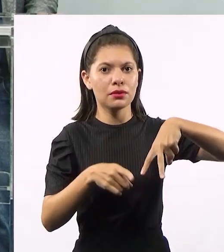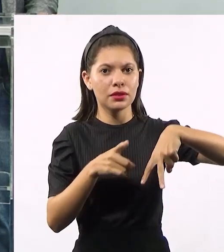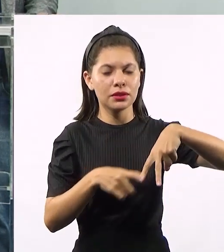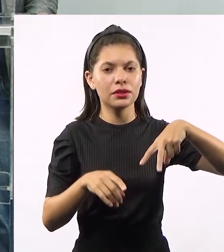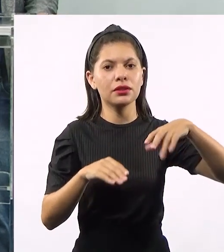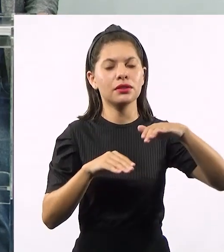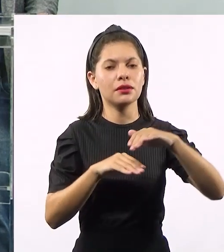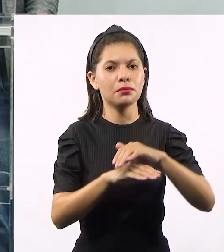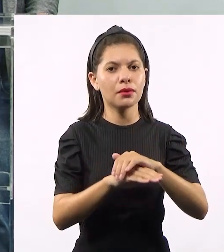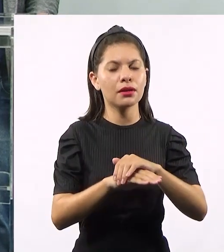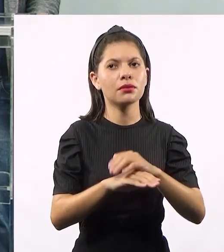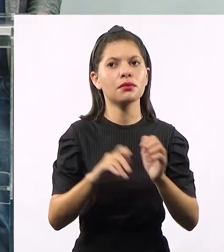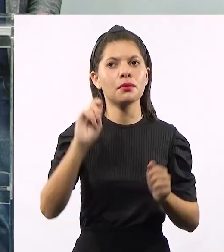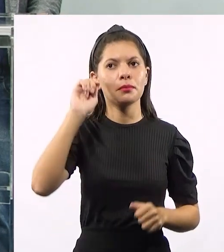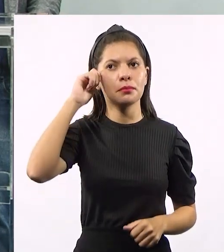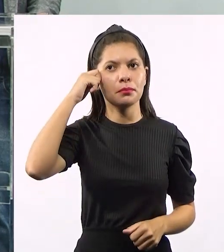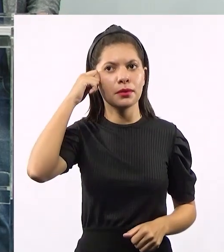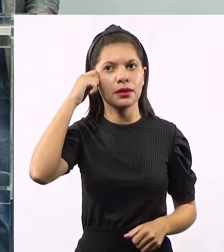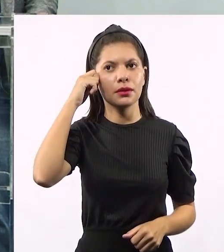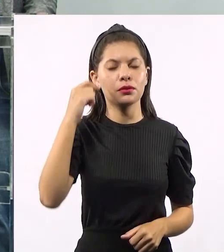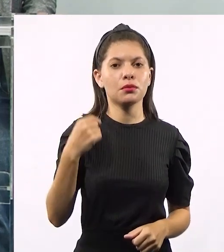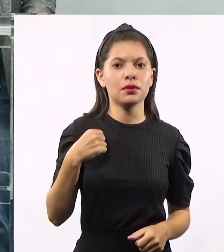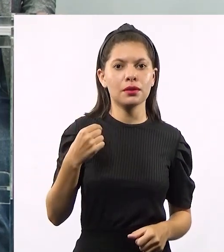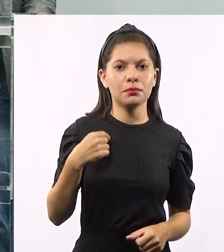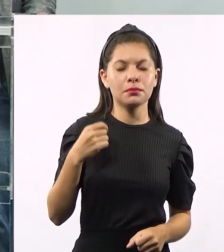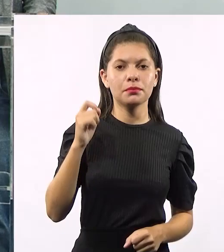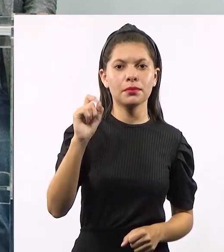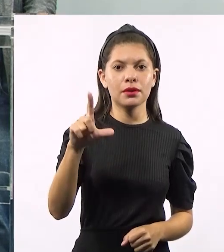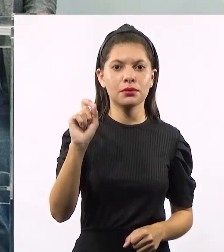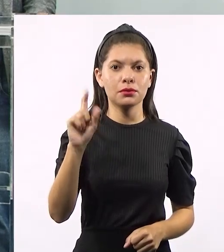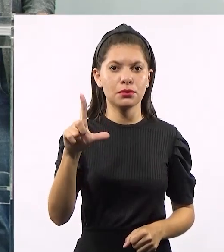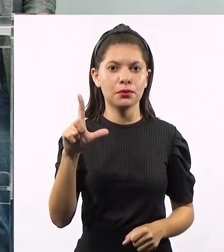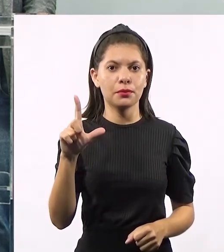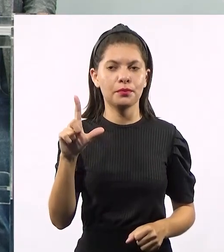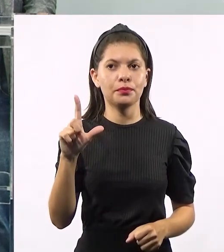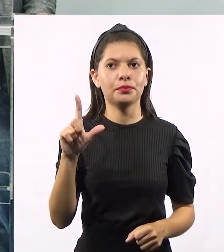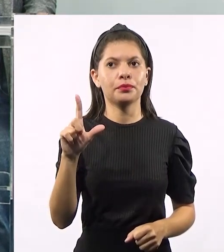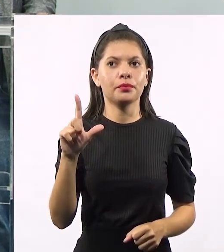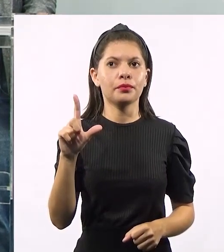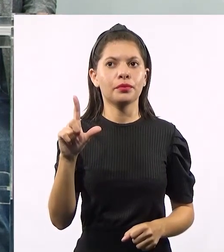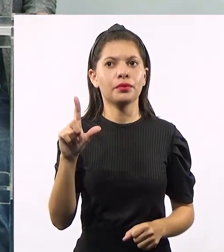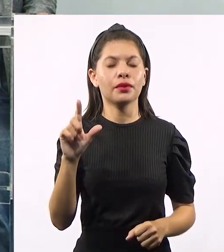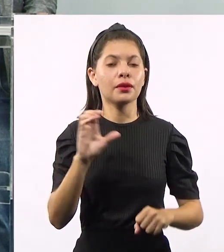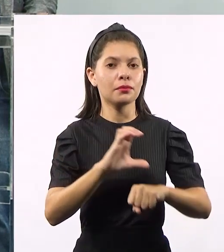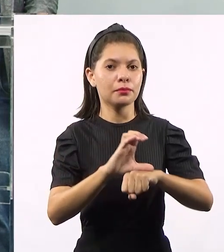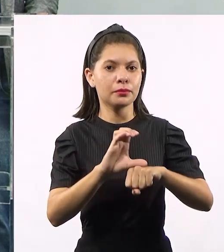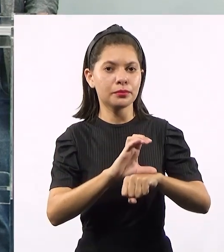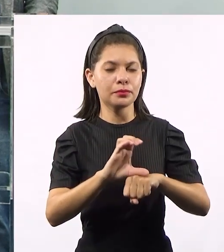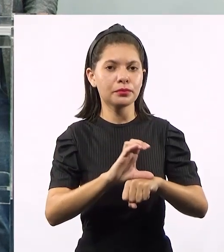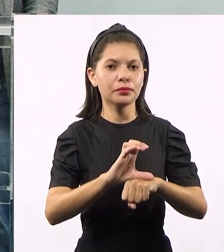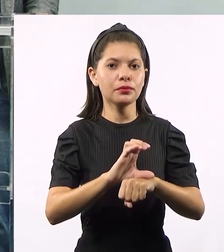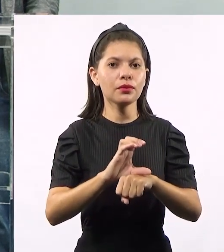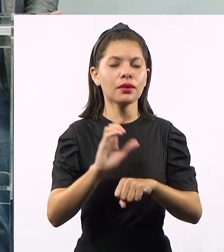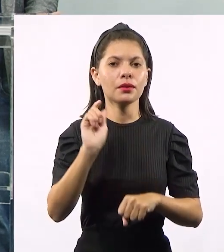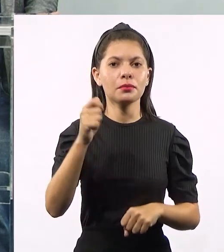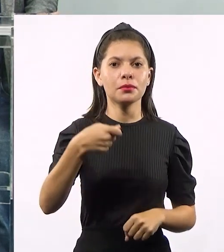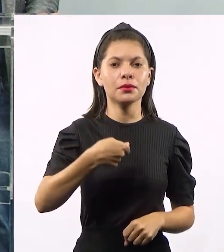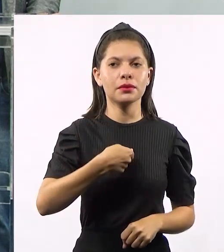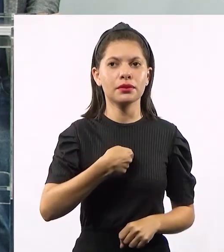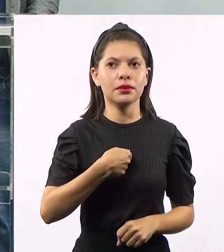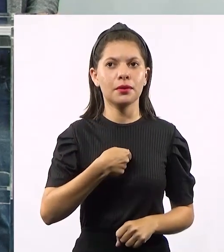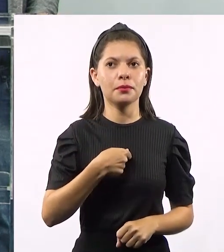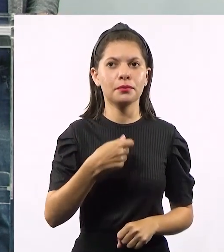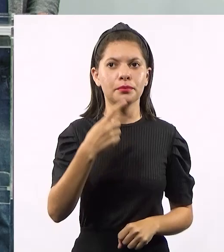sapato preto, uma camisa social azul e um blazer por cima, um blazer cinza. Meu sinal para a